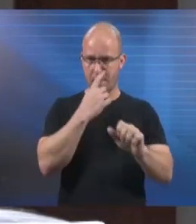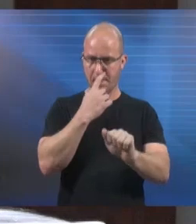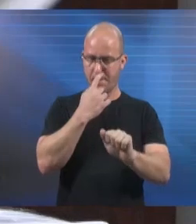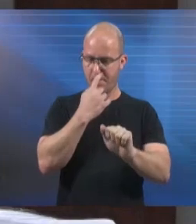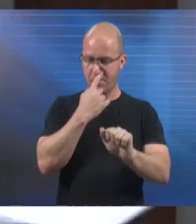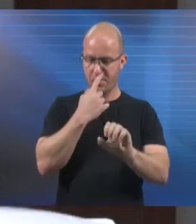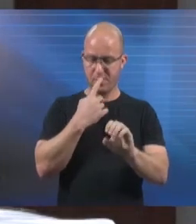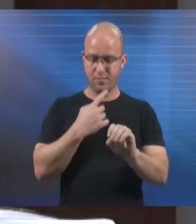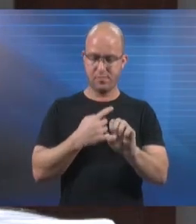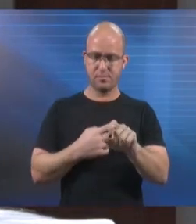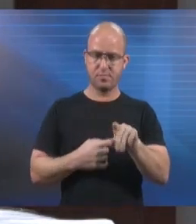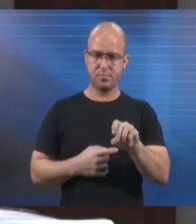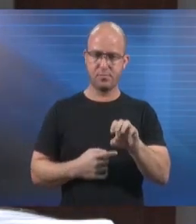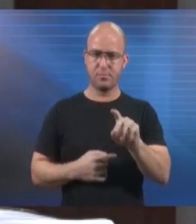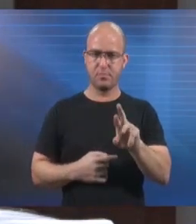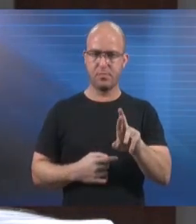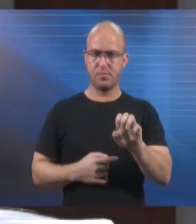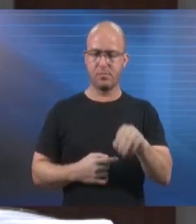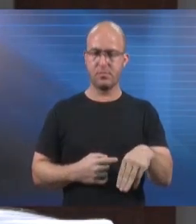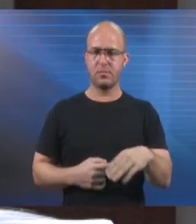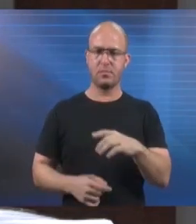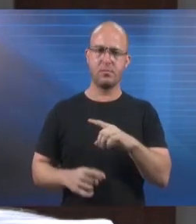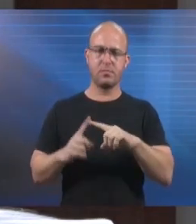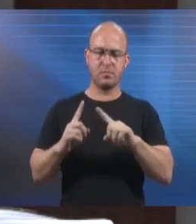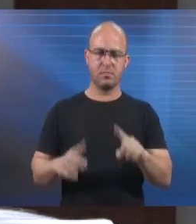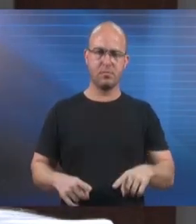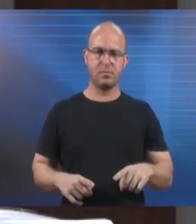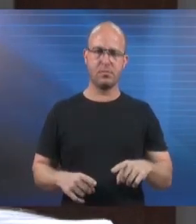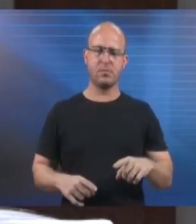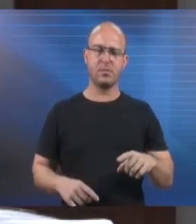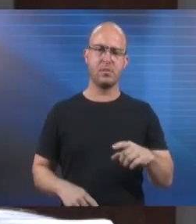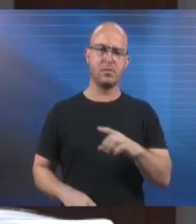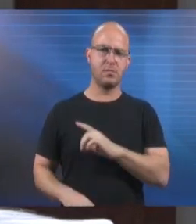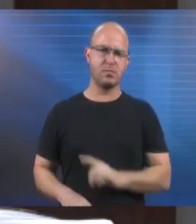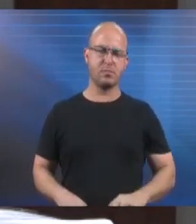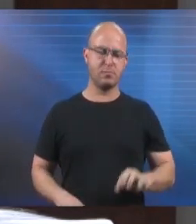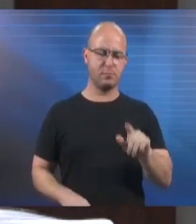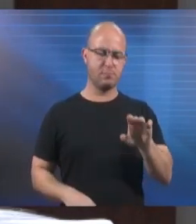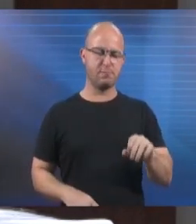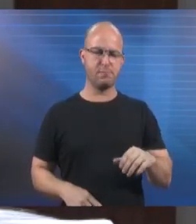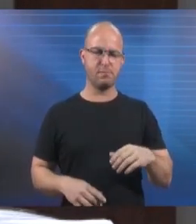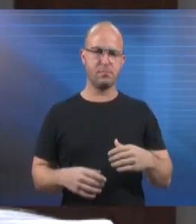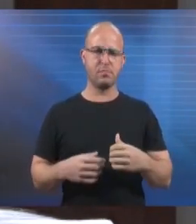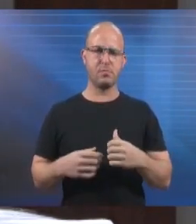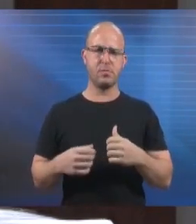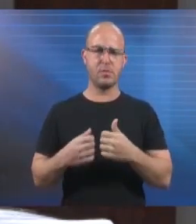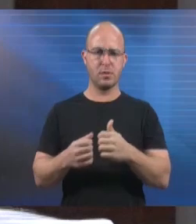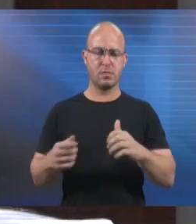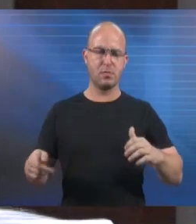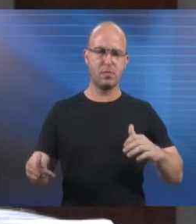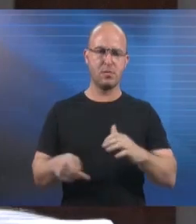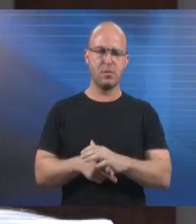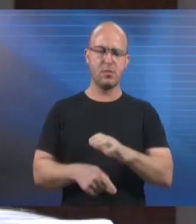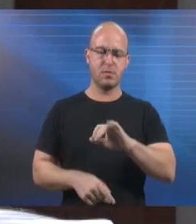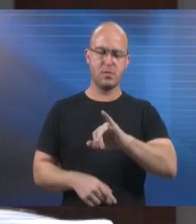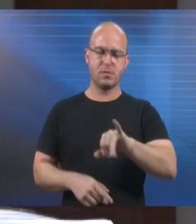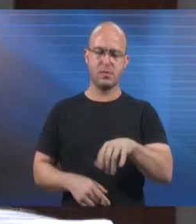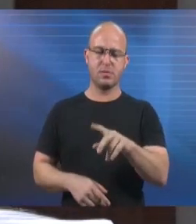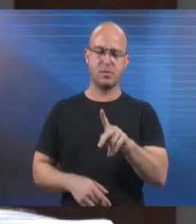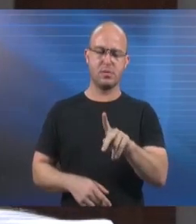outras providências projeto Deputado George Soares institui transporte especial gip